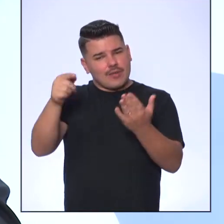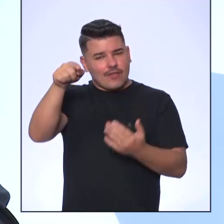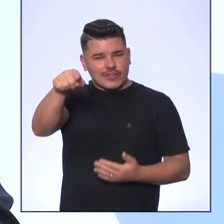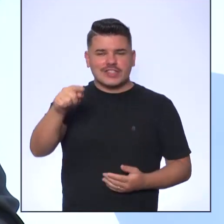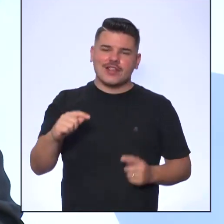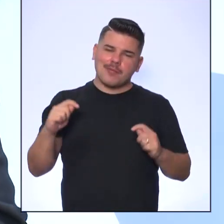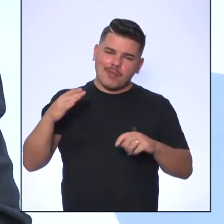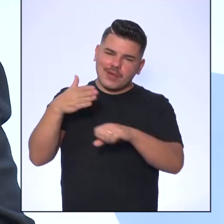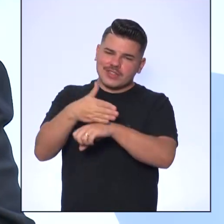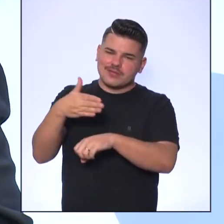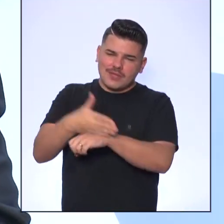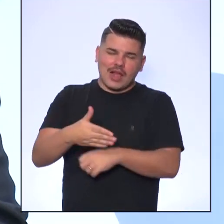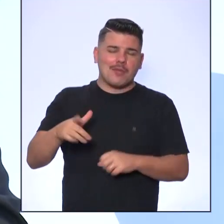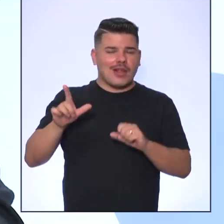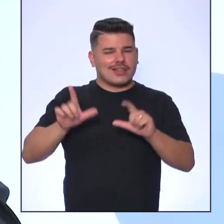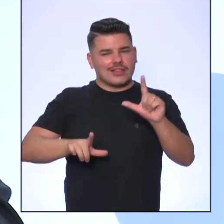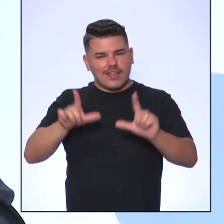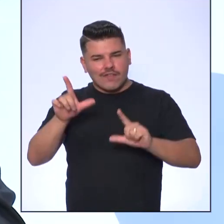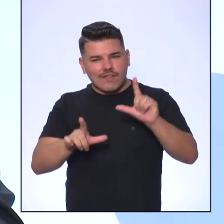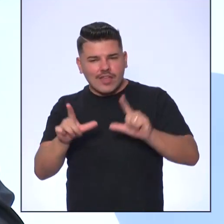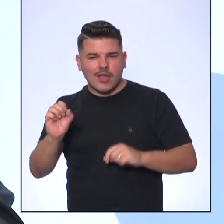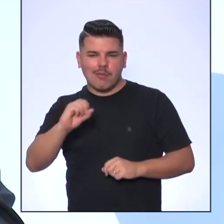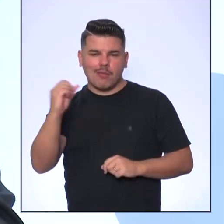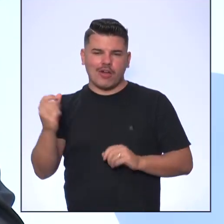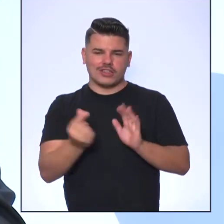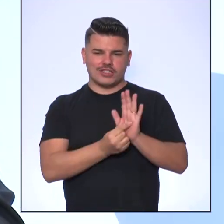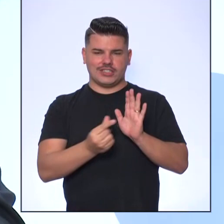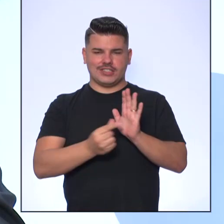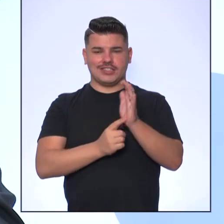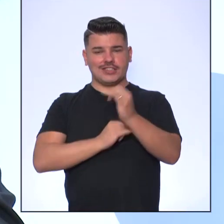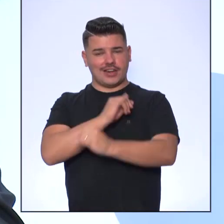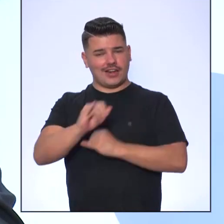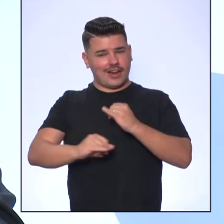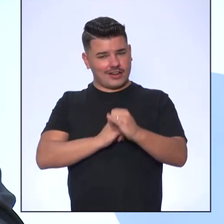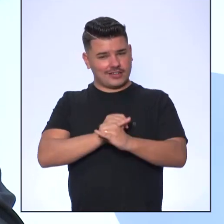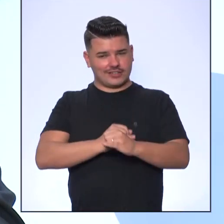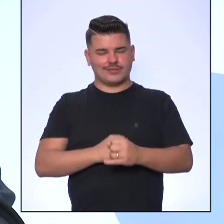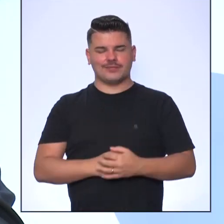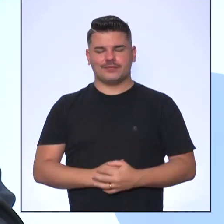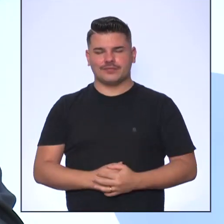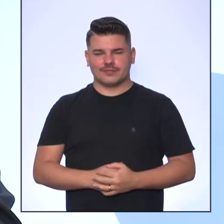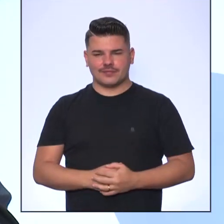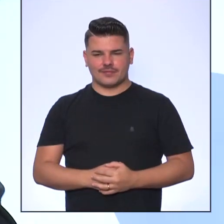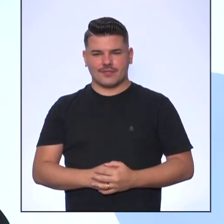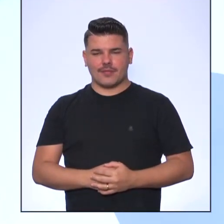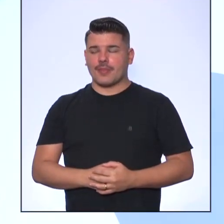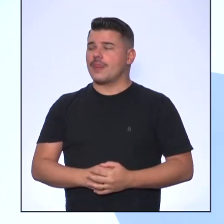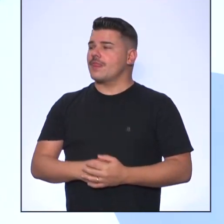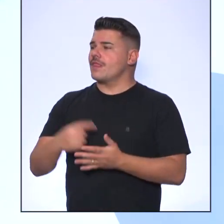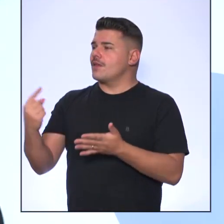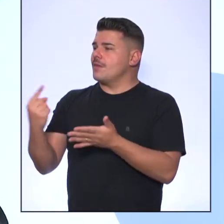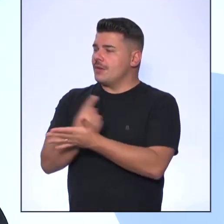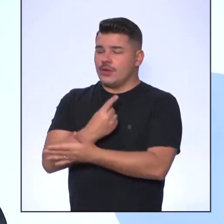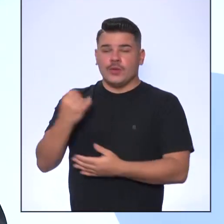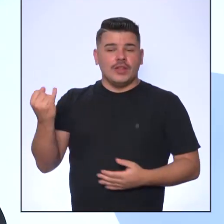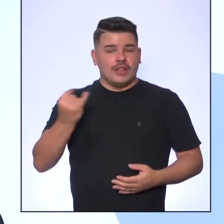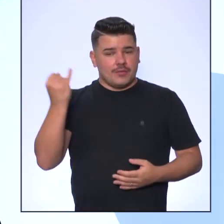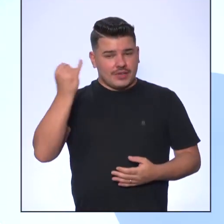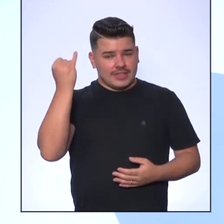vocês aqui via TV, via internet. E tem uma pergunta aqui